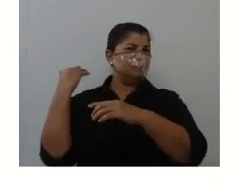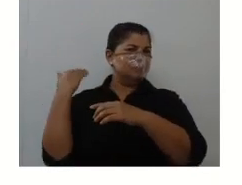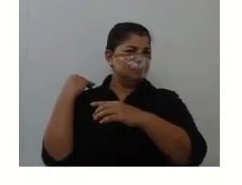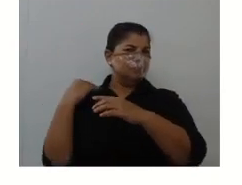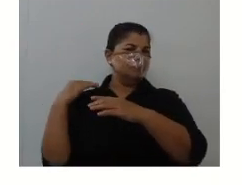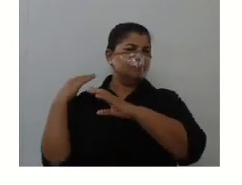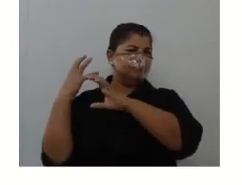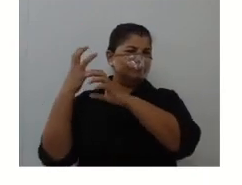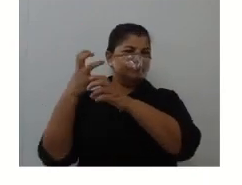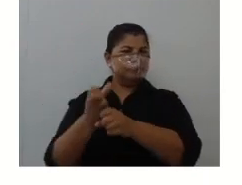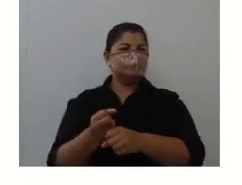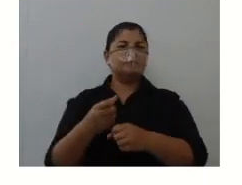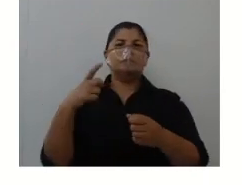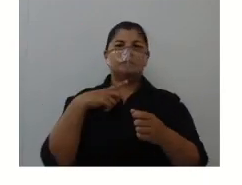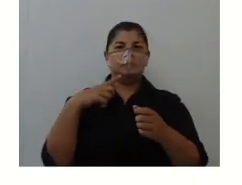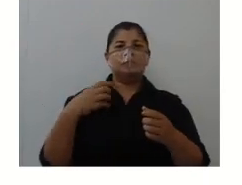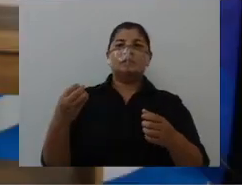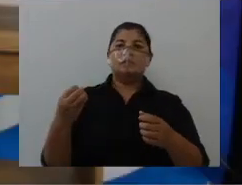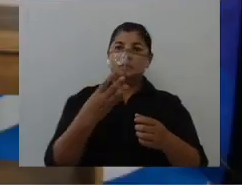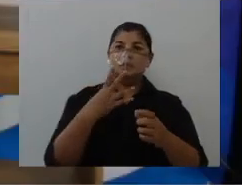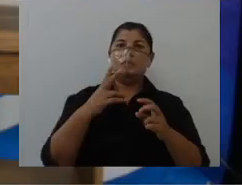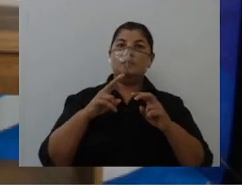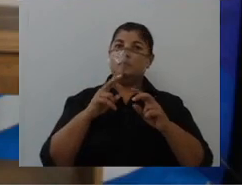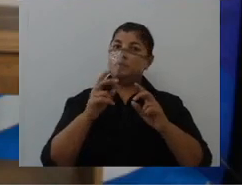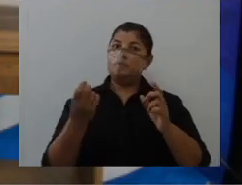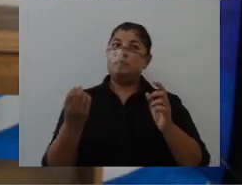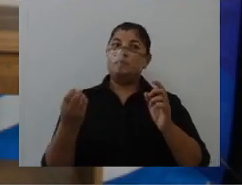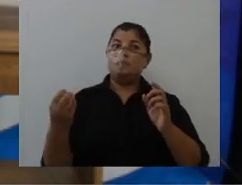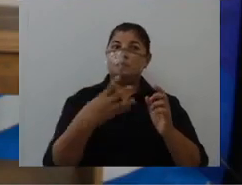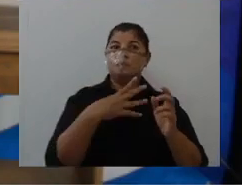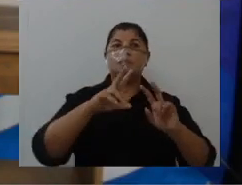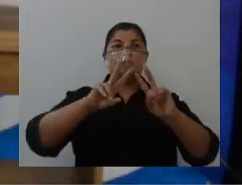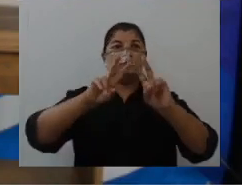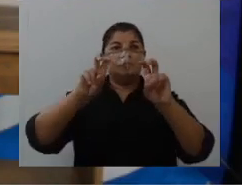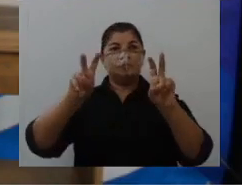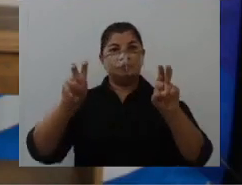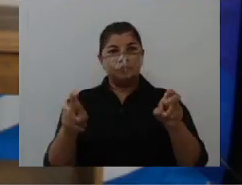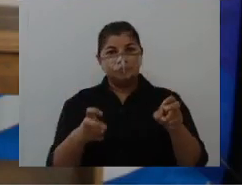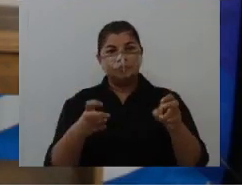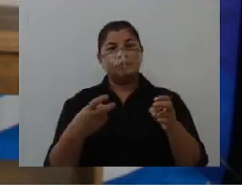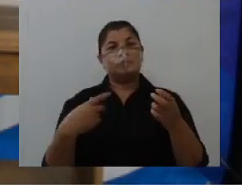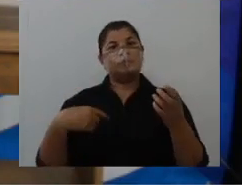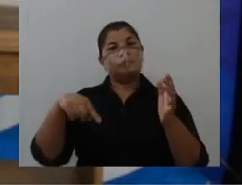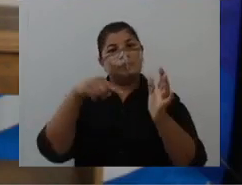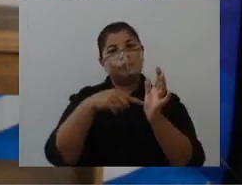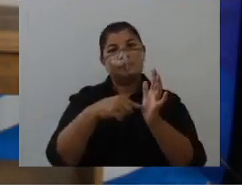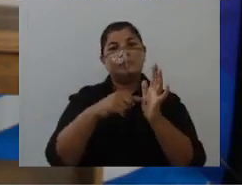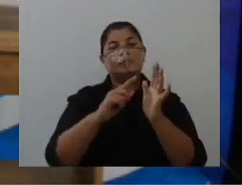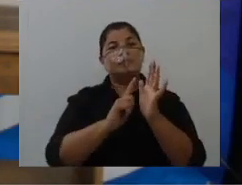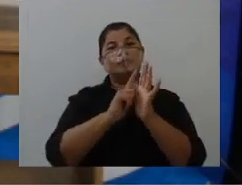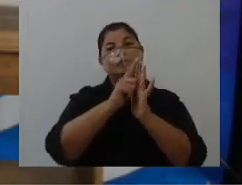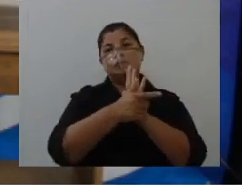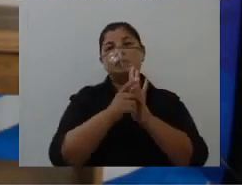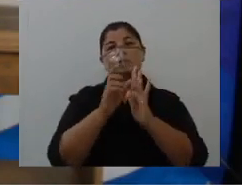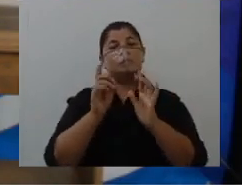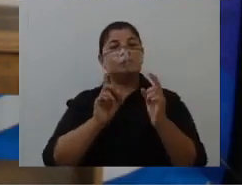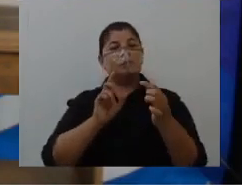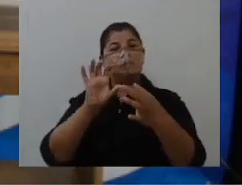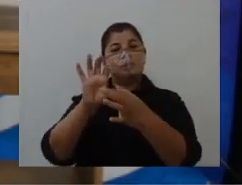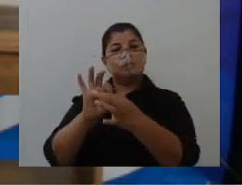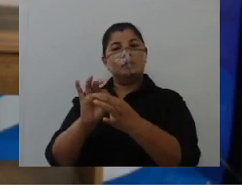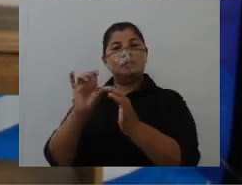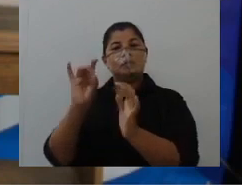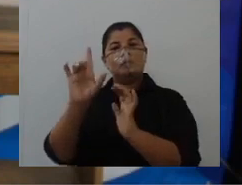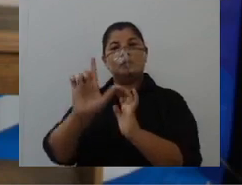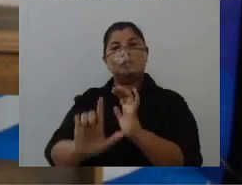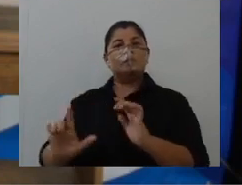uma nova visão do mesmo tema. Atualmente, a noção de gênero já não mais se vincula apenas à literatura, foi o que eu disse a